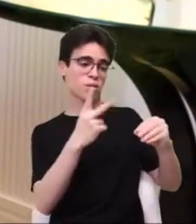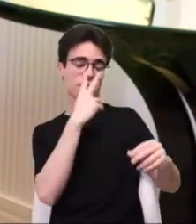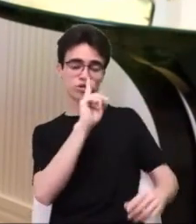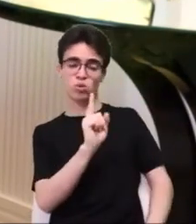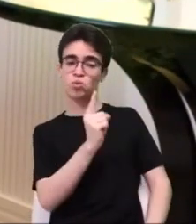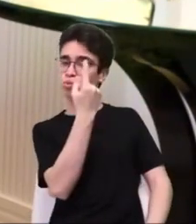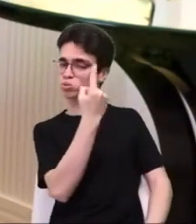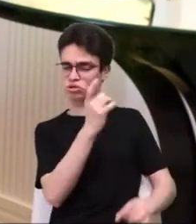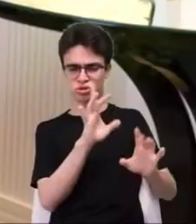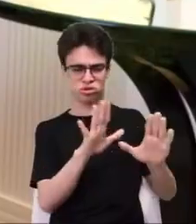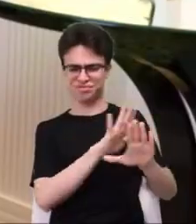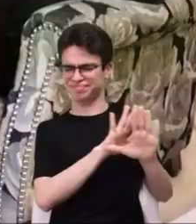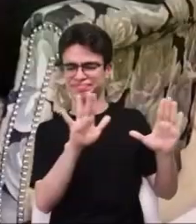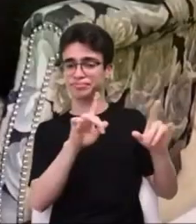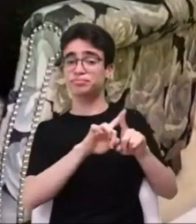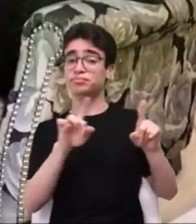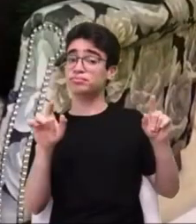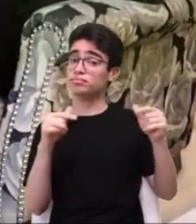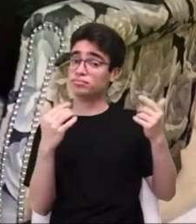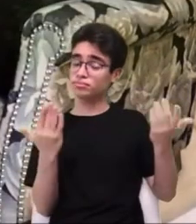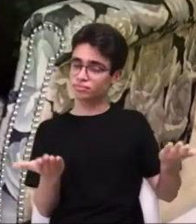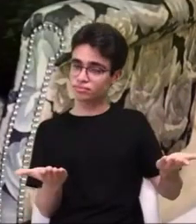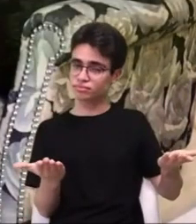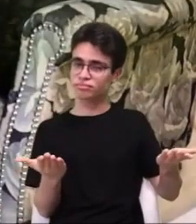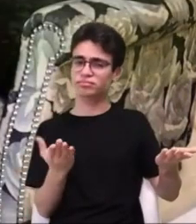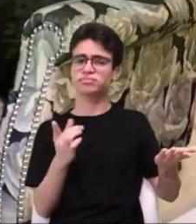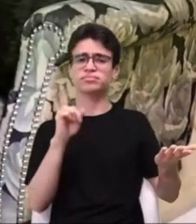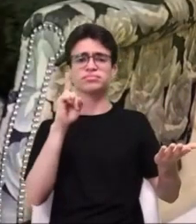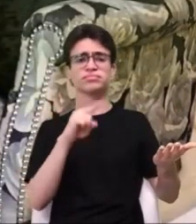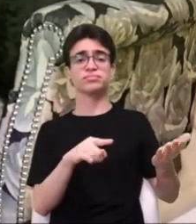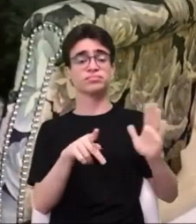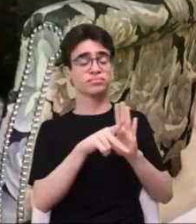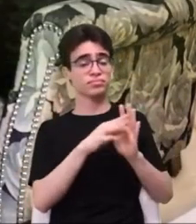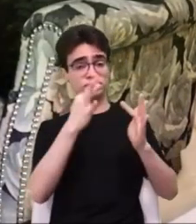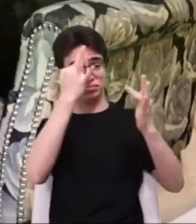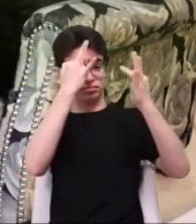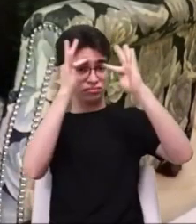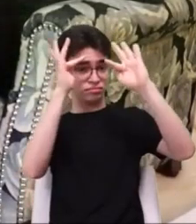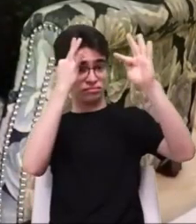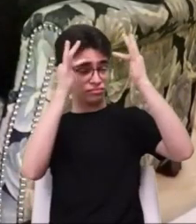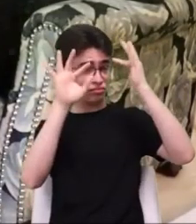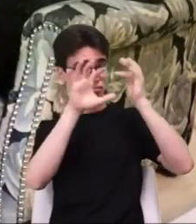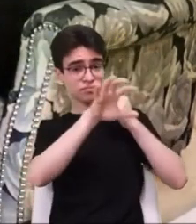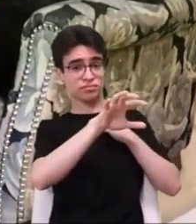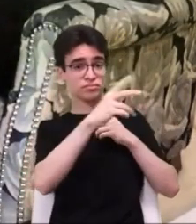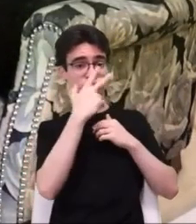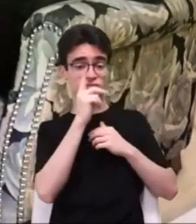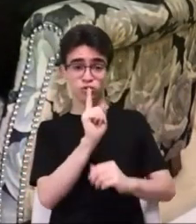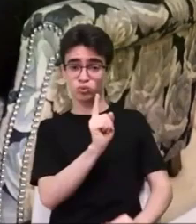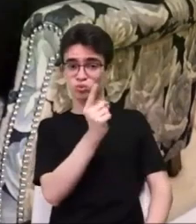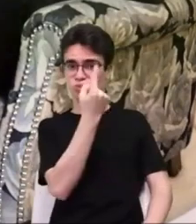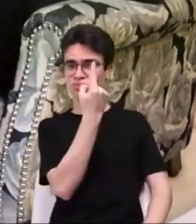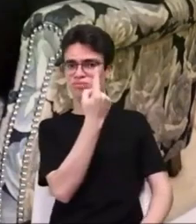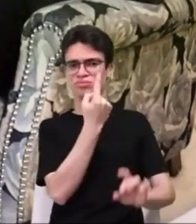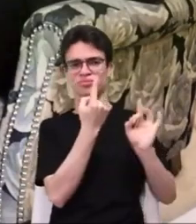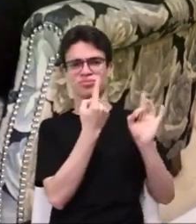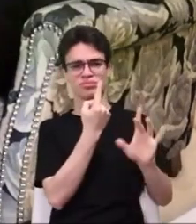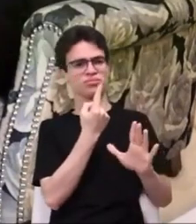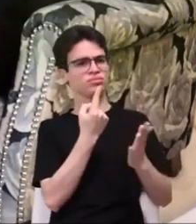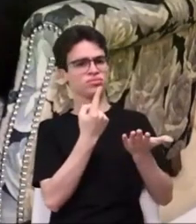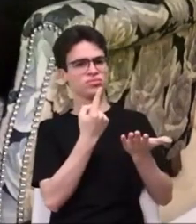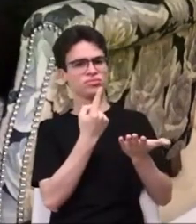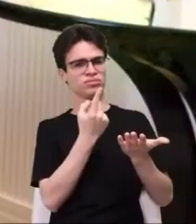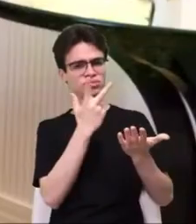seu pensamento. No entanto, essa linha filosófica se diz única no pensamento. E